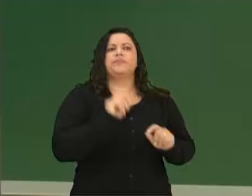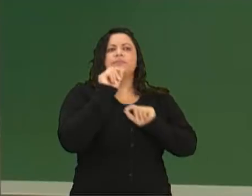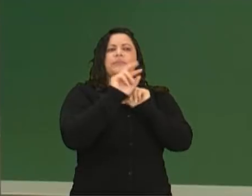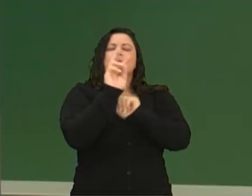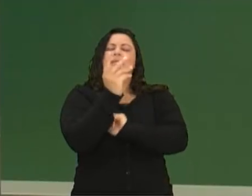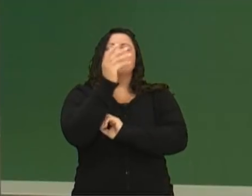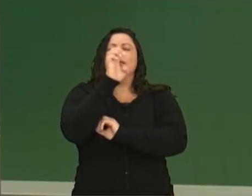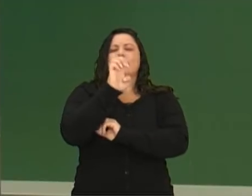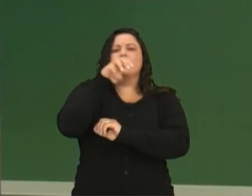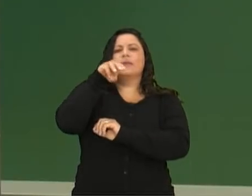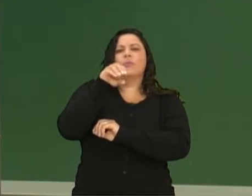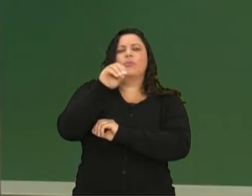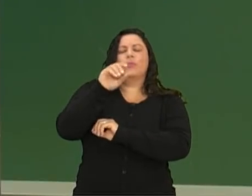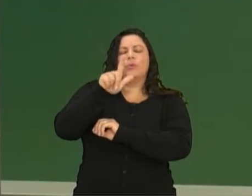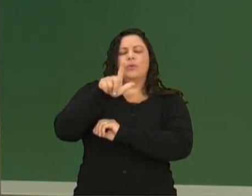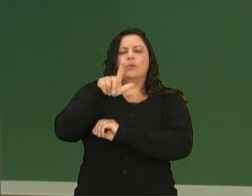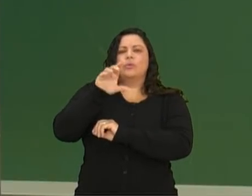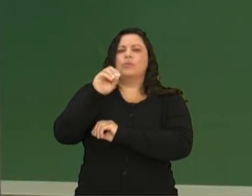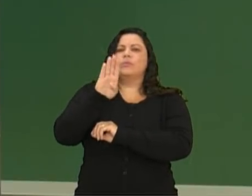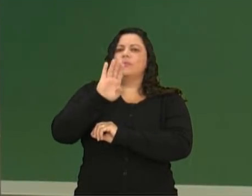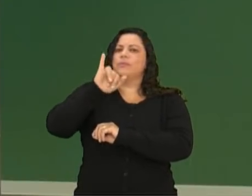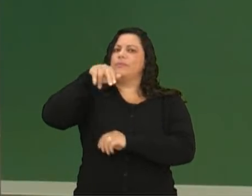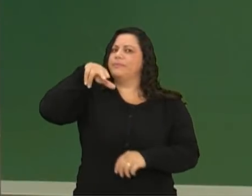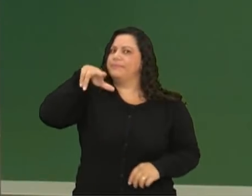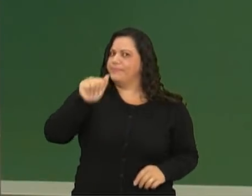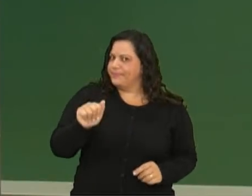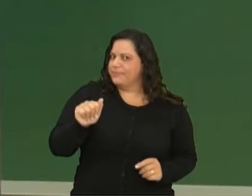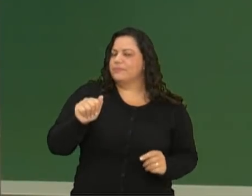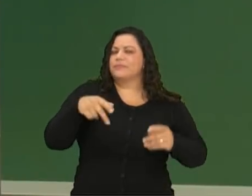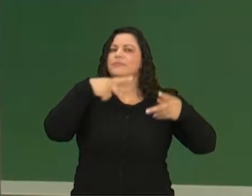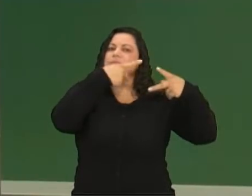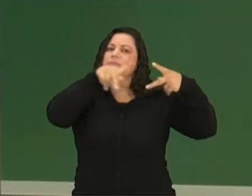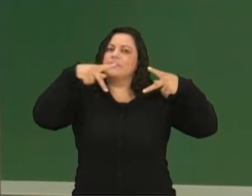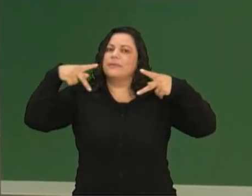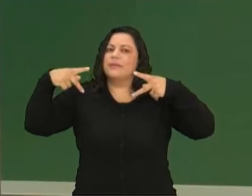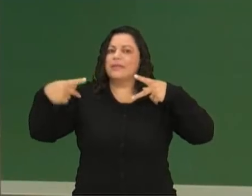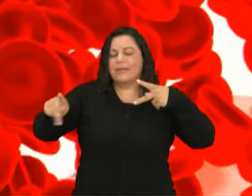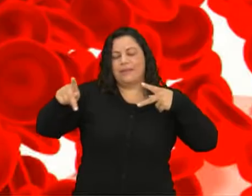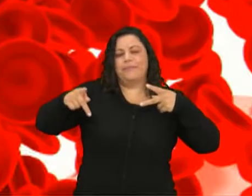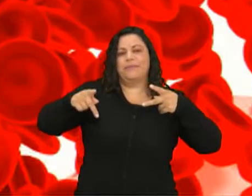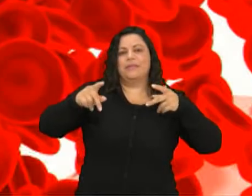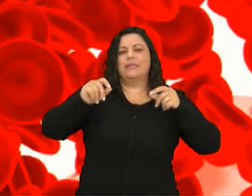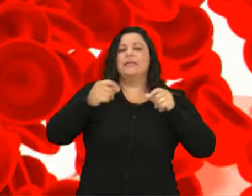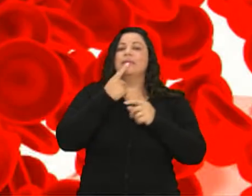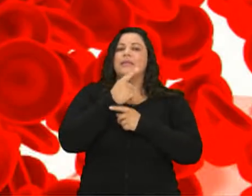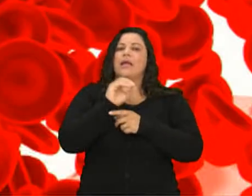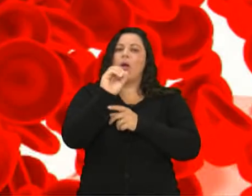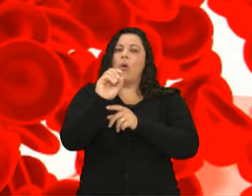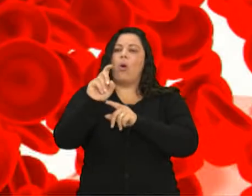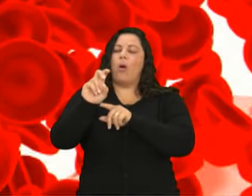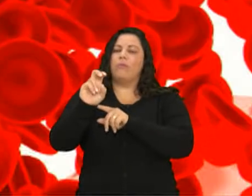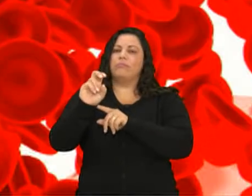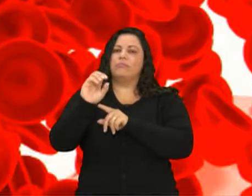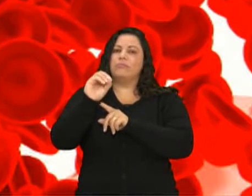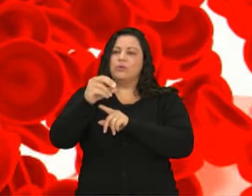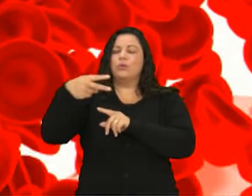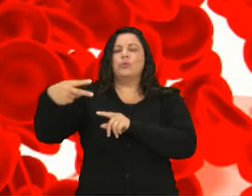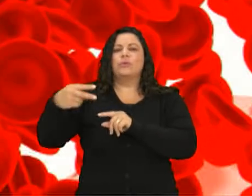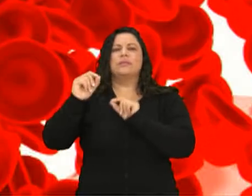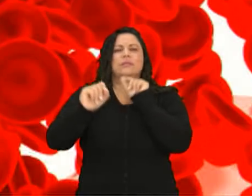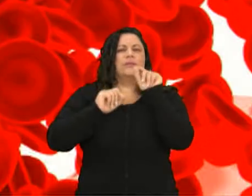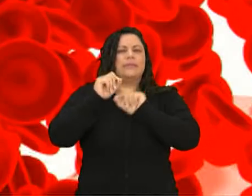hemoglobina, ela é uma proteína que vai atuar no transporte de oxigênio. Então, juntamente com os sais